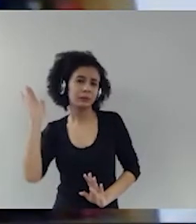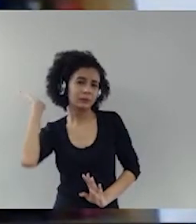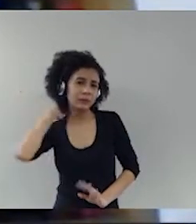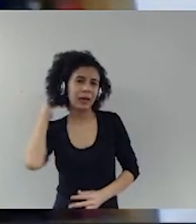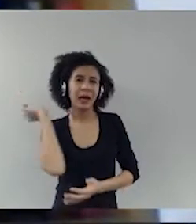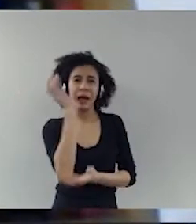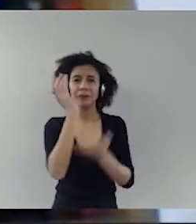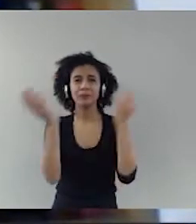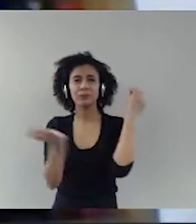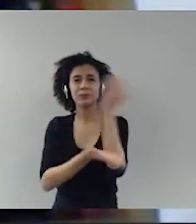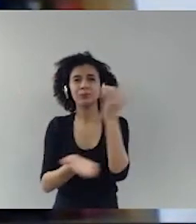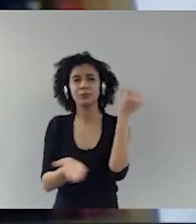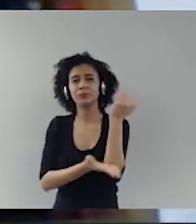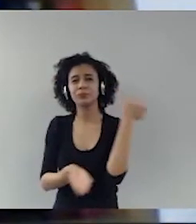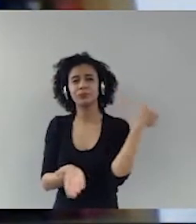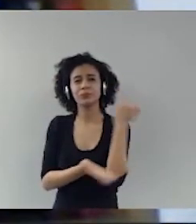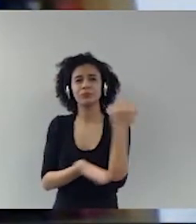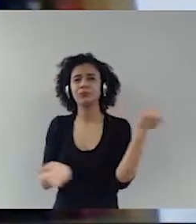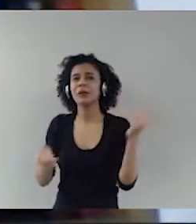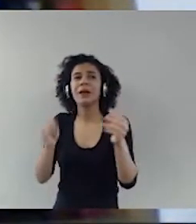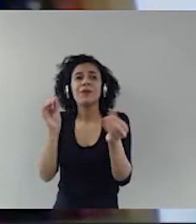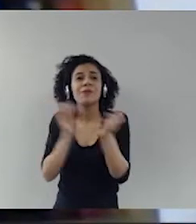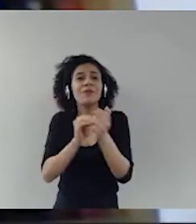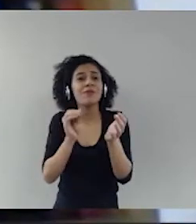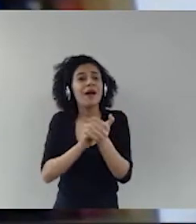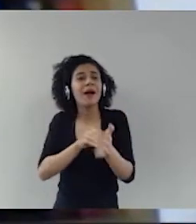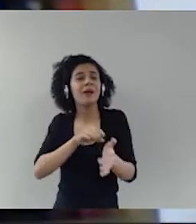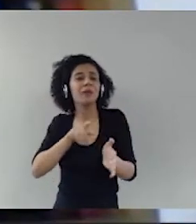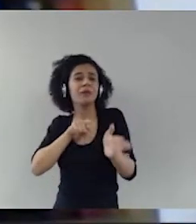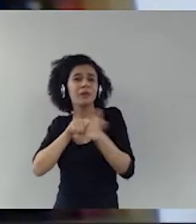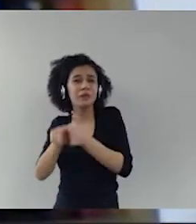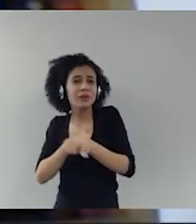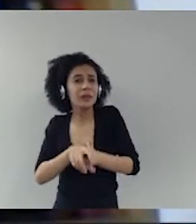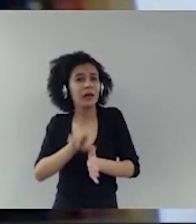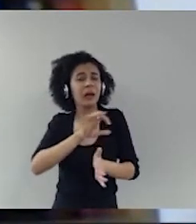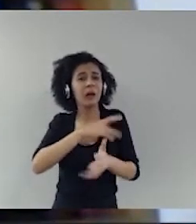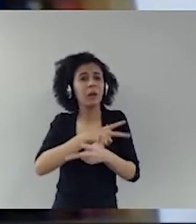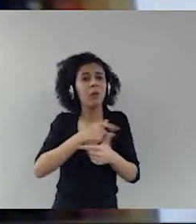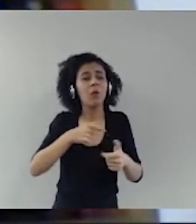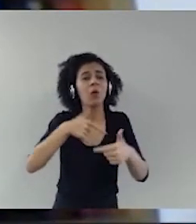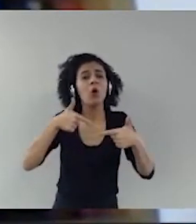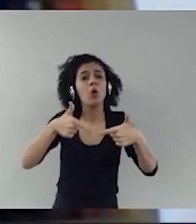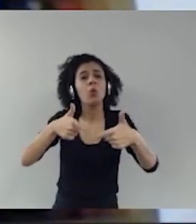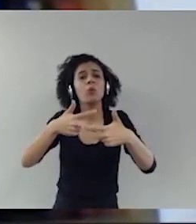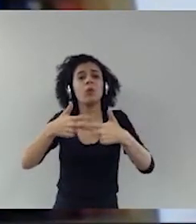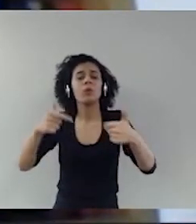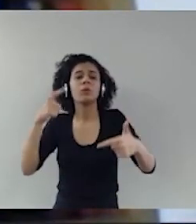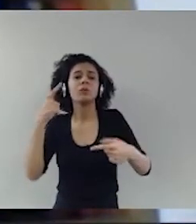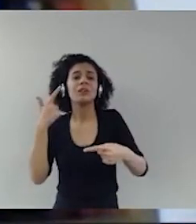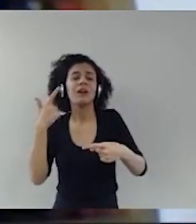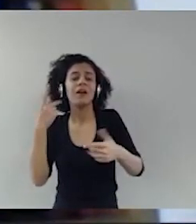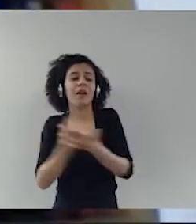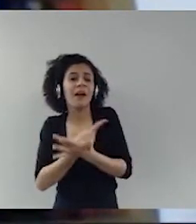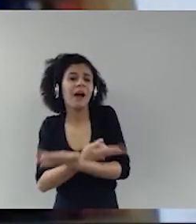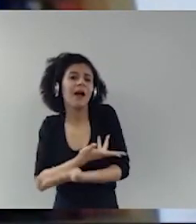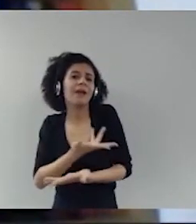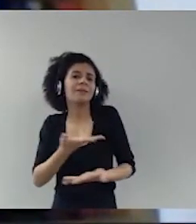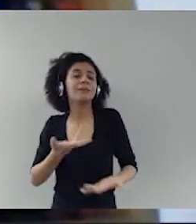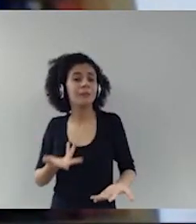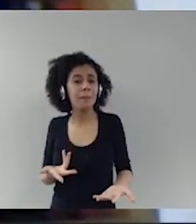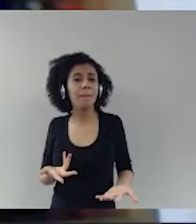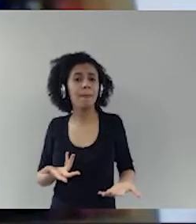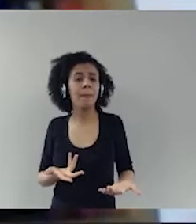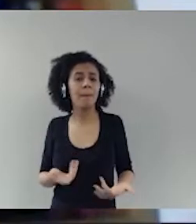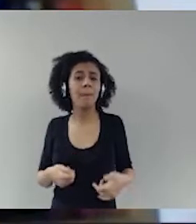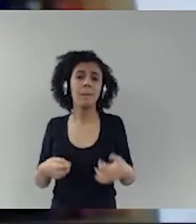desmatamentos acelerados, falta de fiscalização efetiva no combate a garimpos ilegais. Então, isso tudo foi